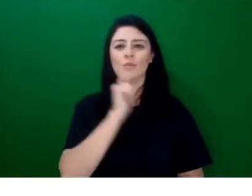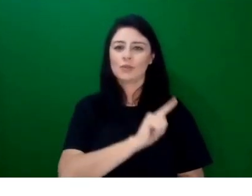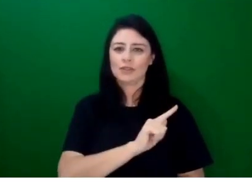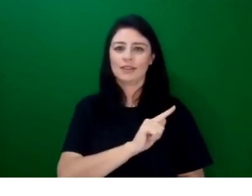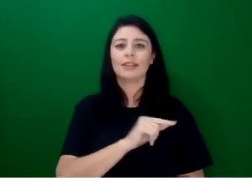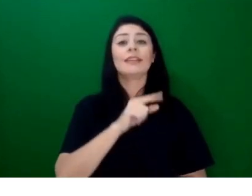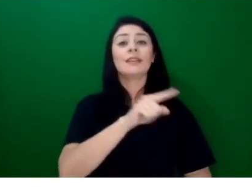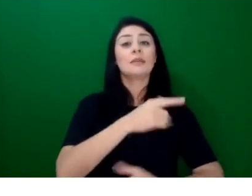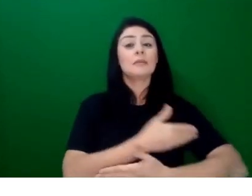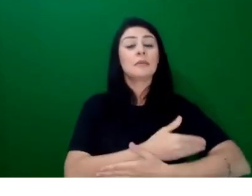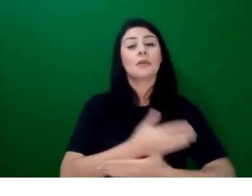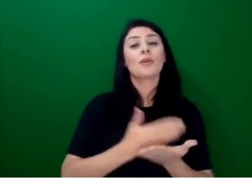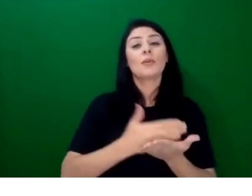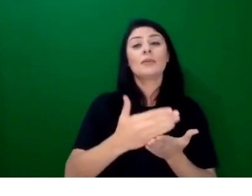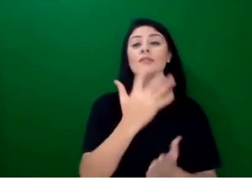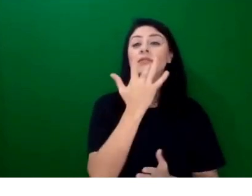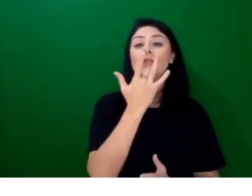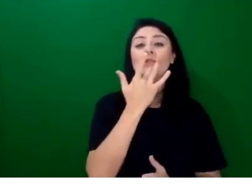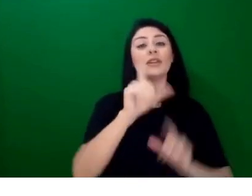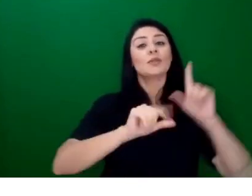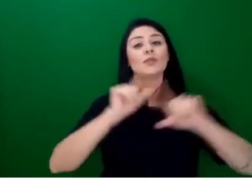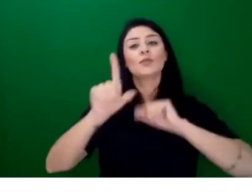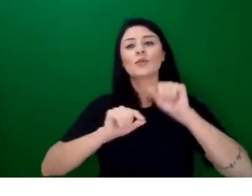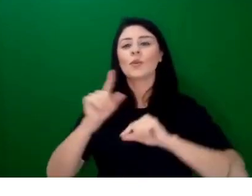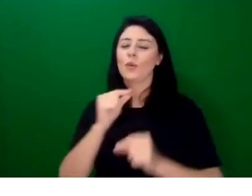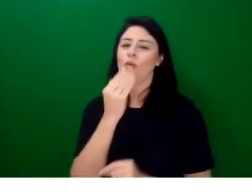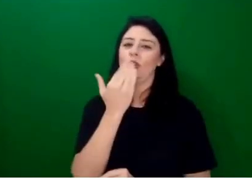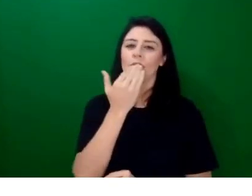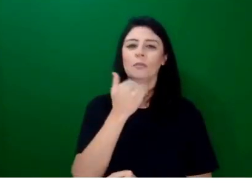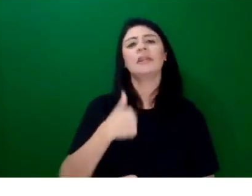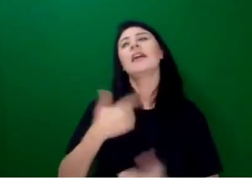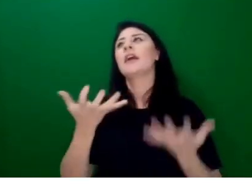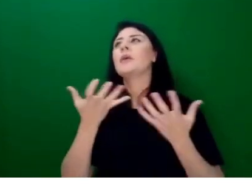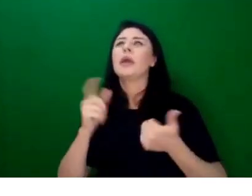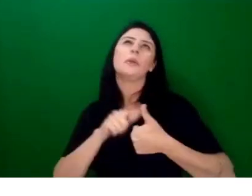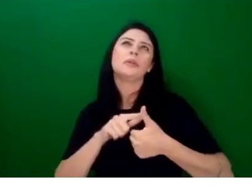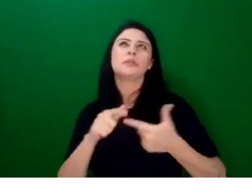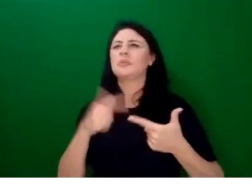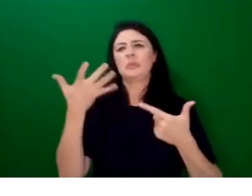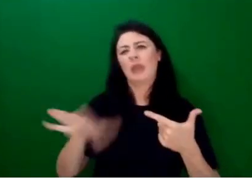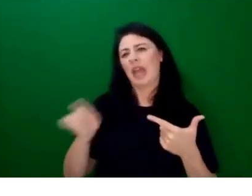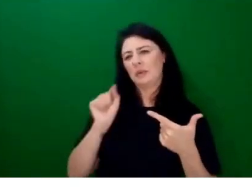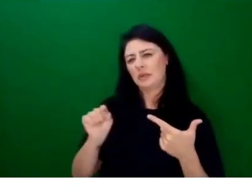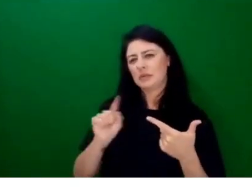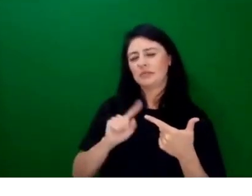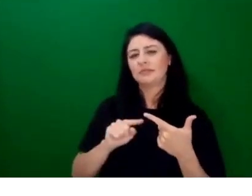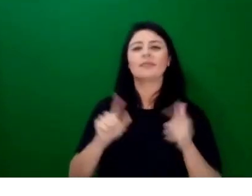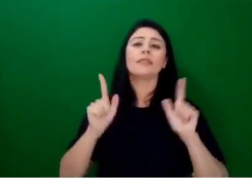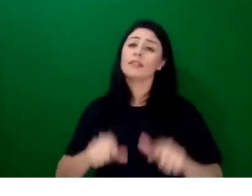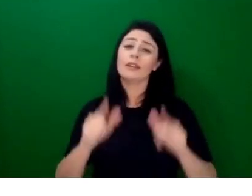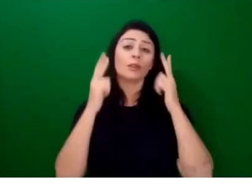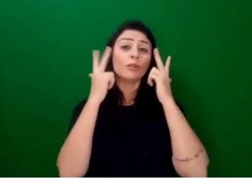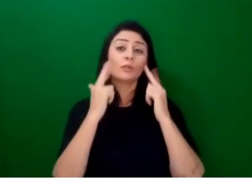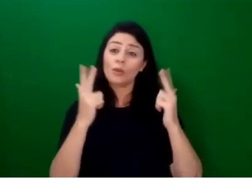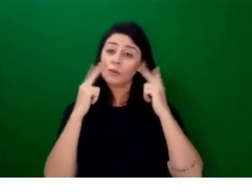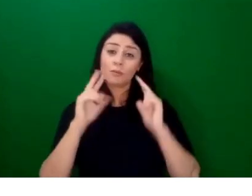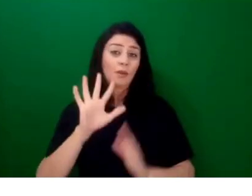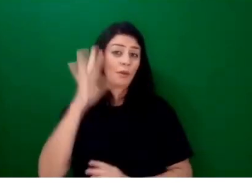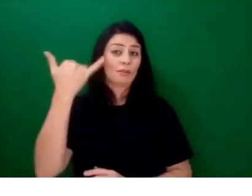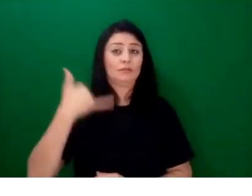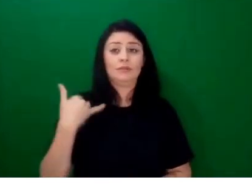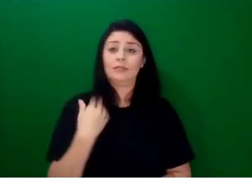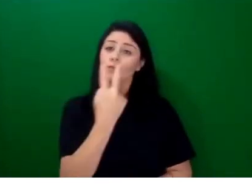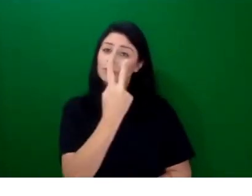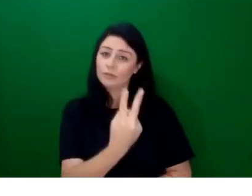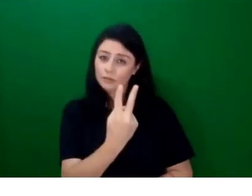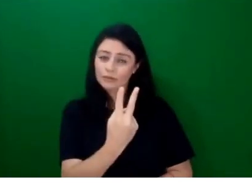começam a ter preferências alimentares e escolher as coisas. Eu quero isso, não quero aquilo. É muito normal acontecer isso com 2 anos de